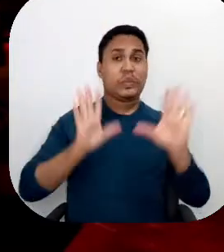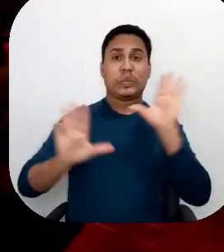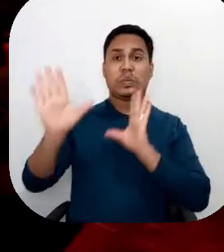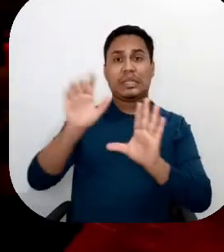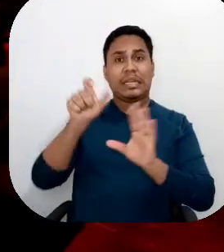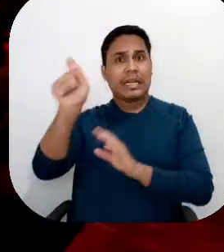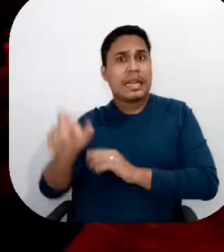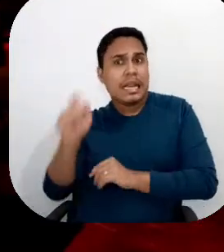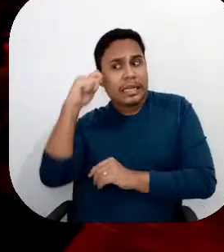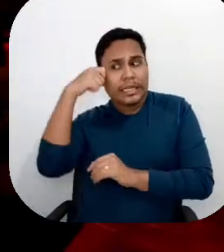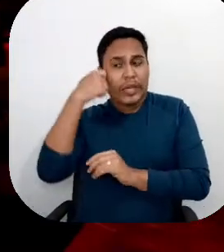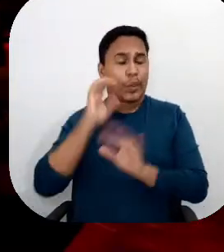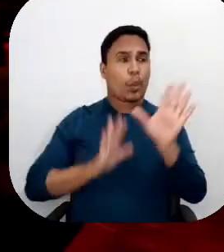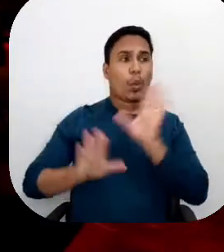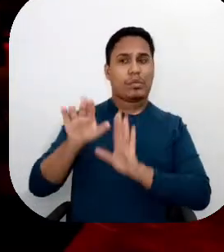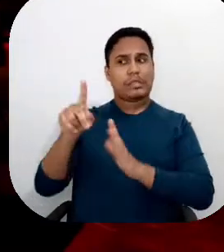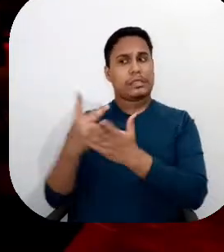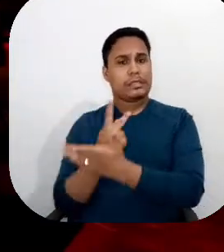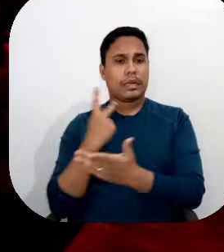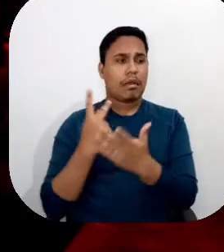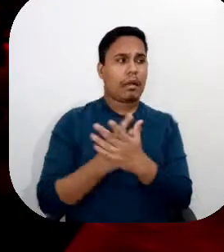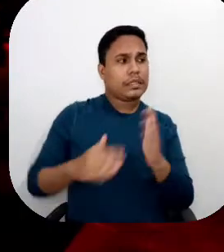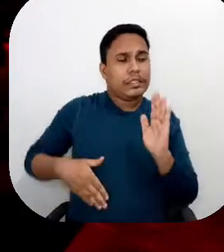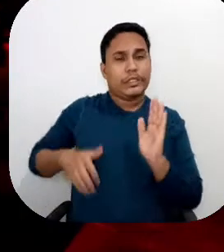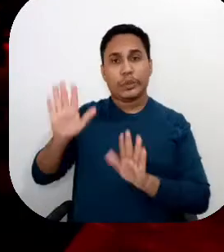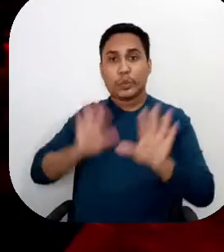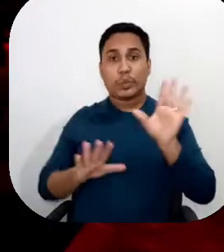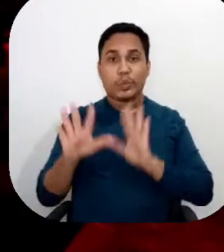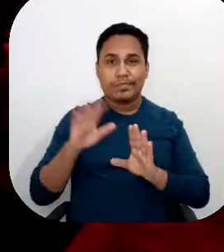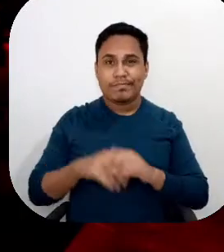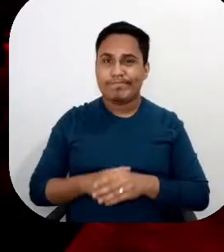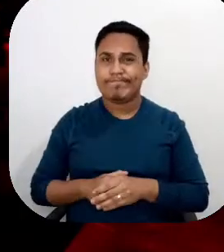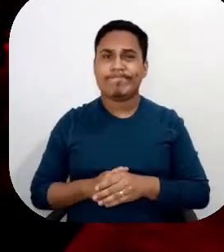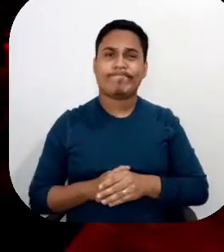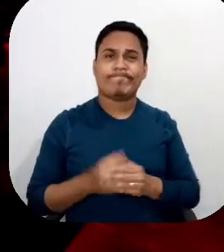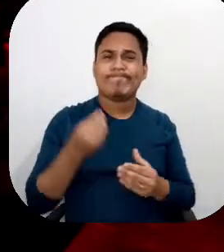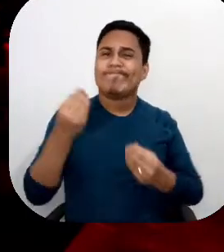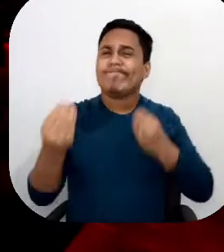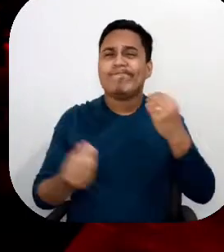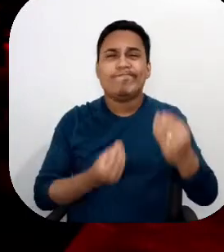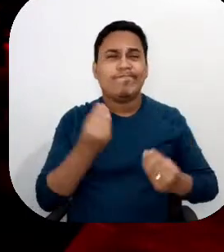Suspeita, suspeita, suspeita.